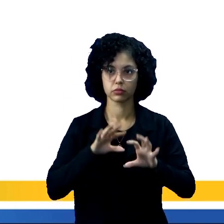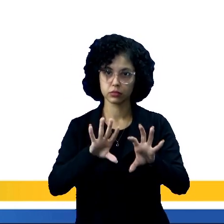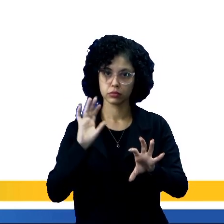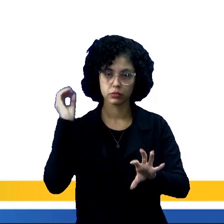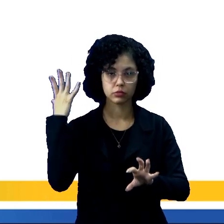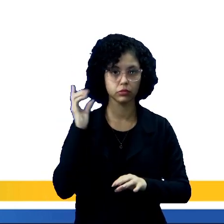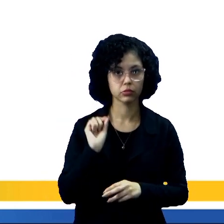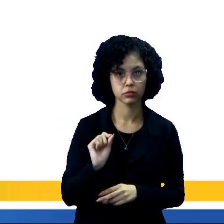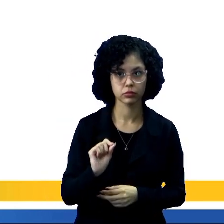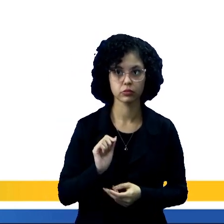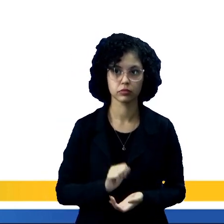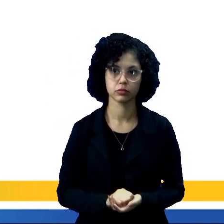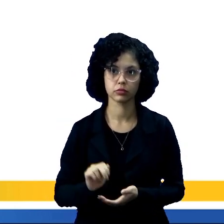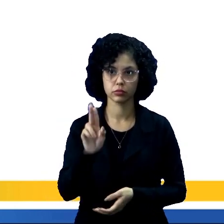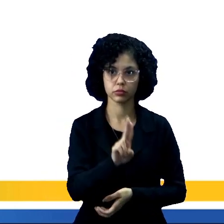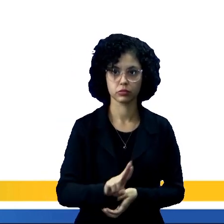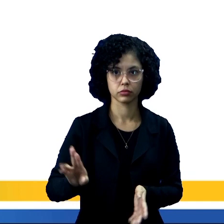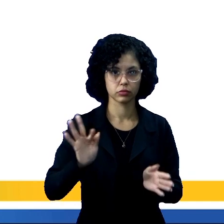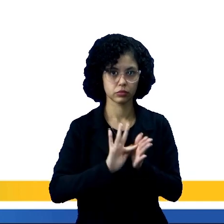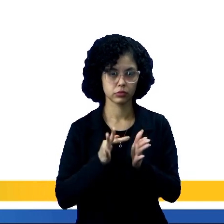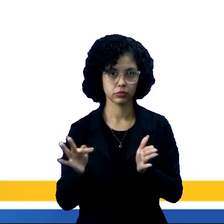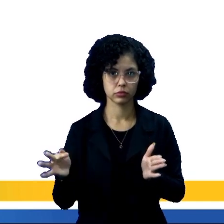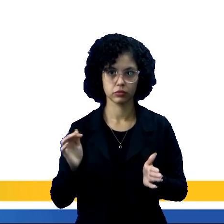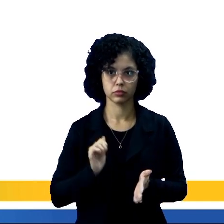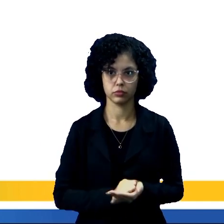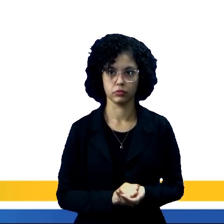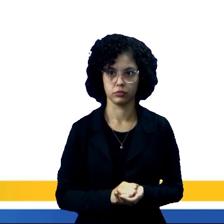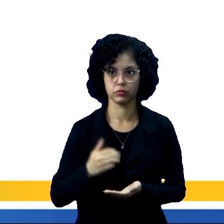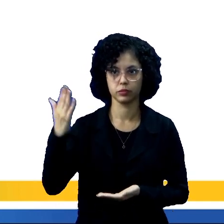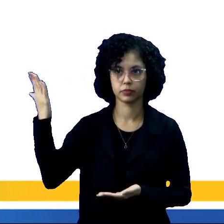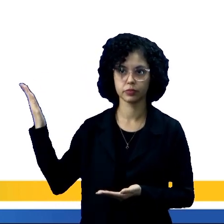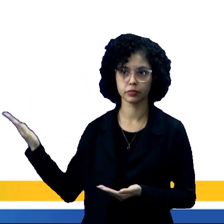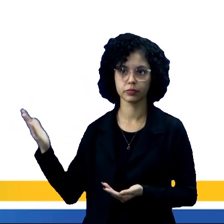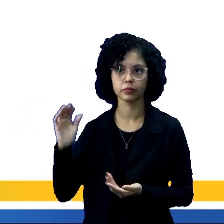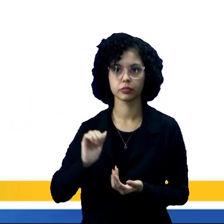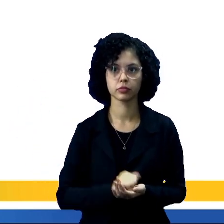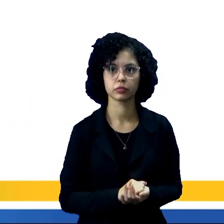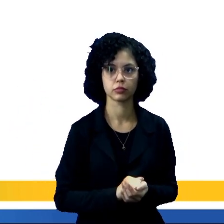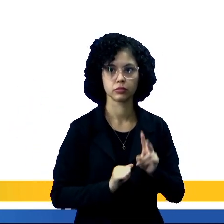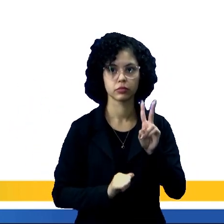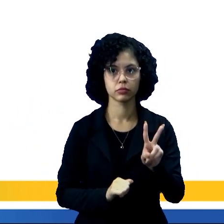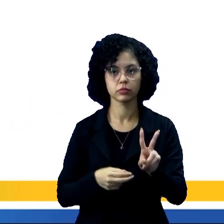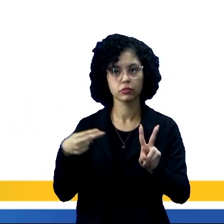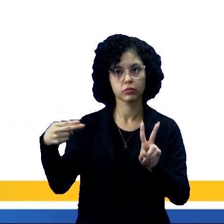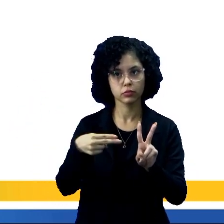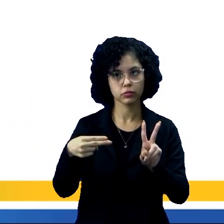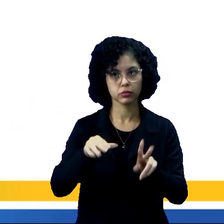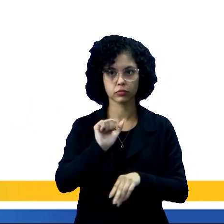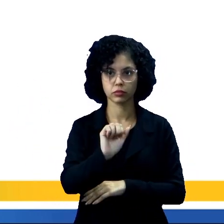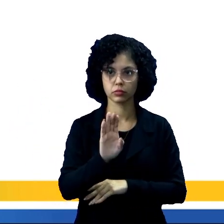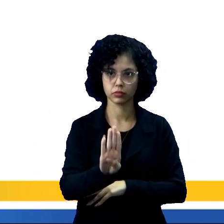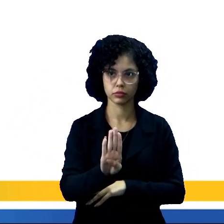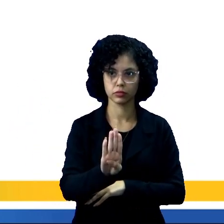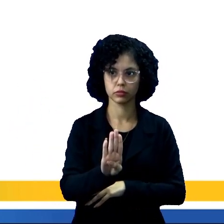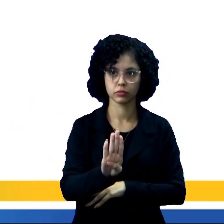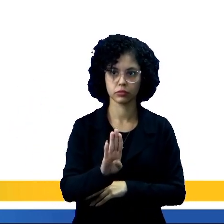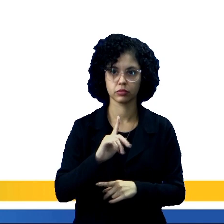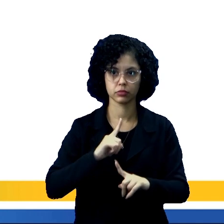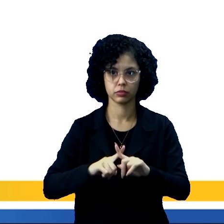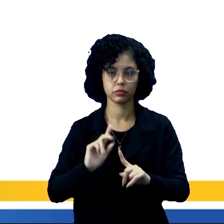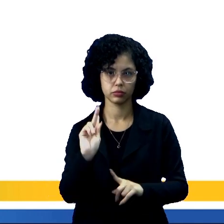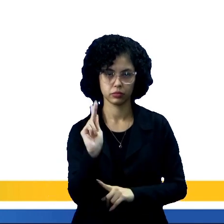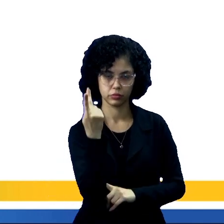tal, utilizamos a seguinte fórmula. Tá aí. V é igual o